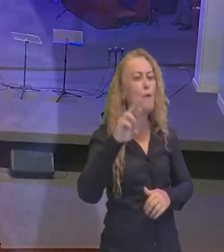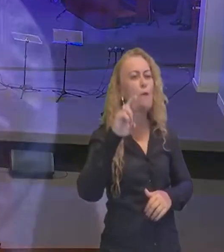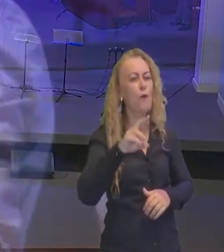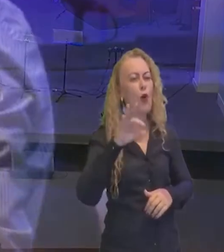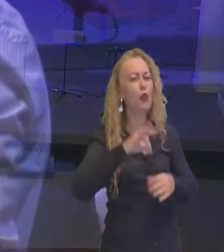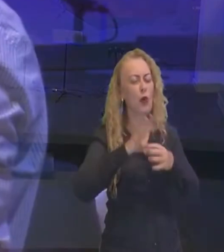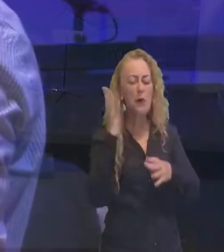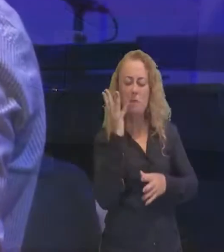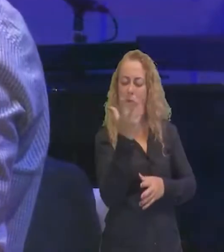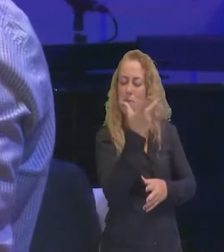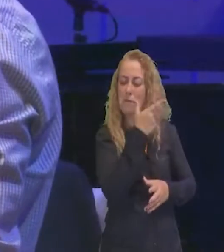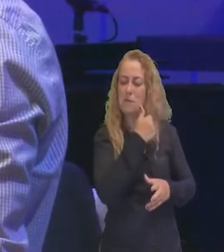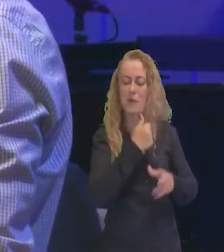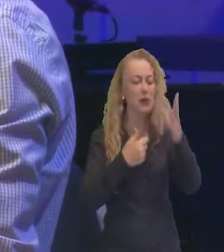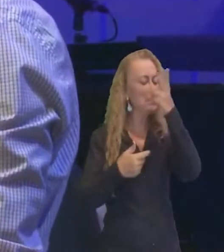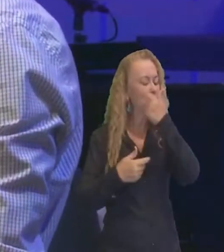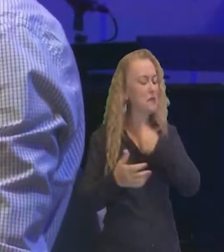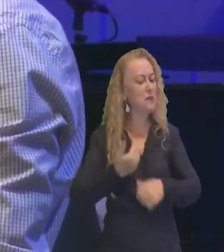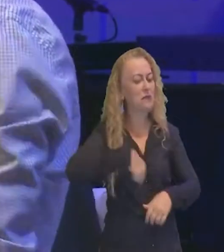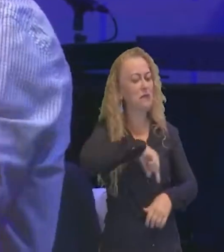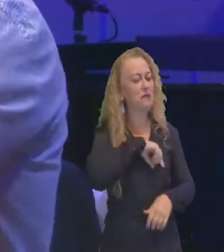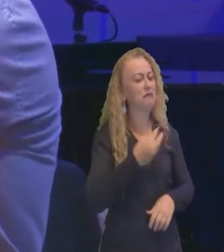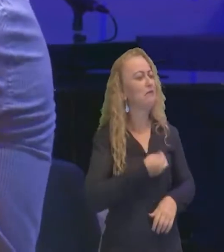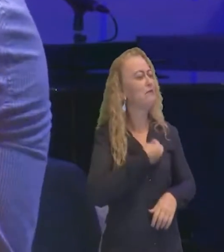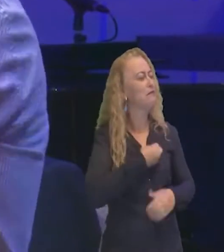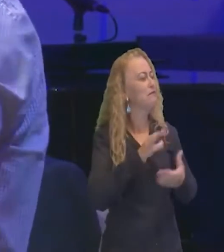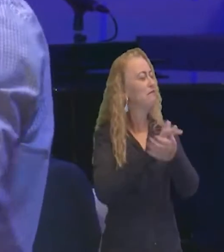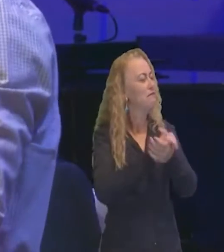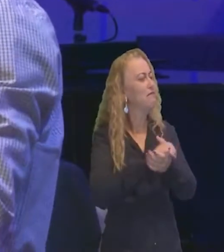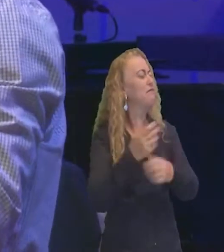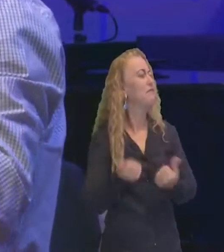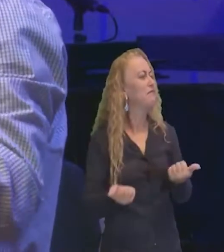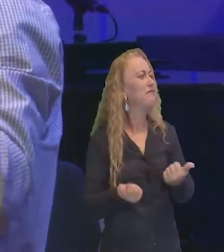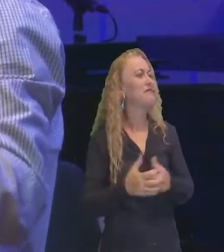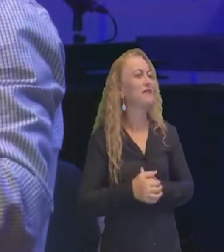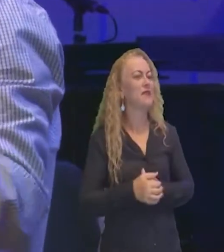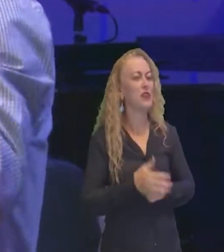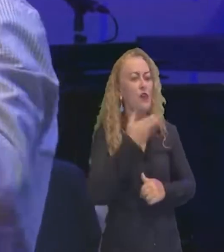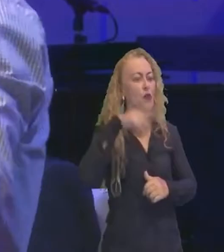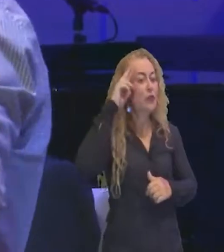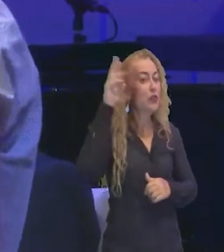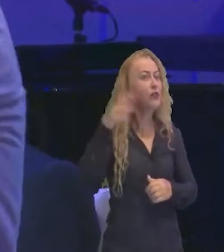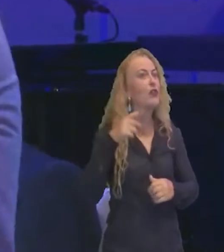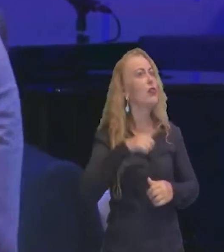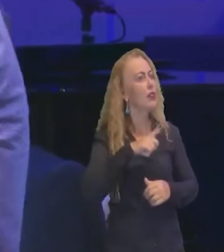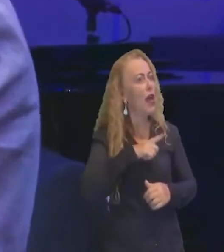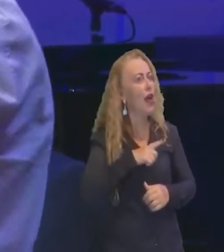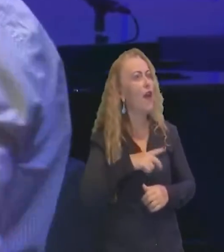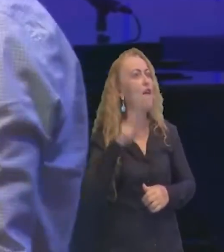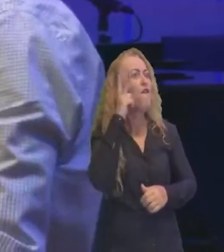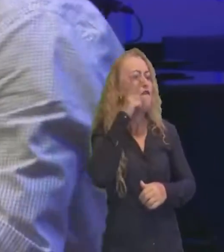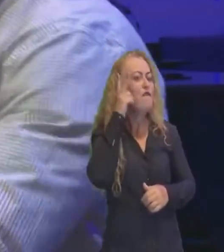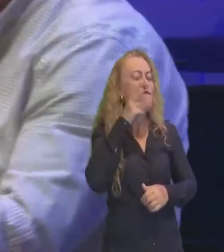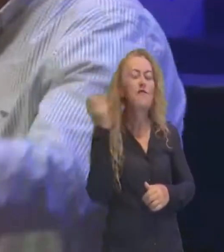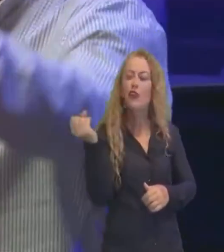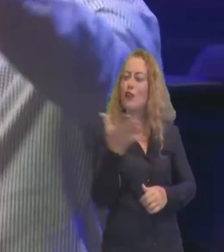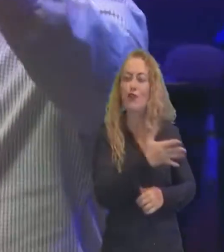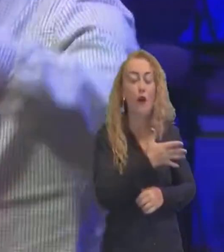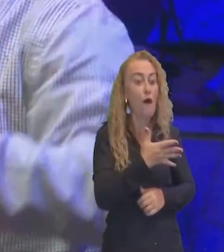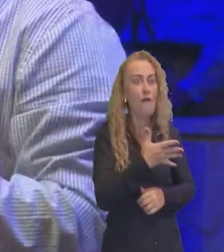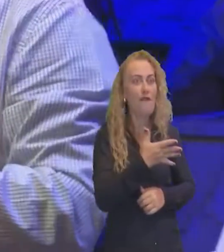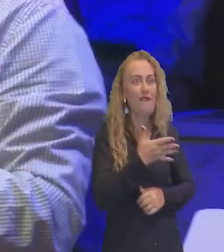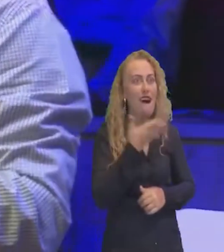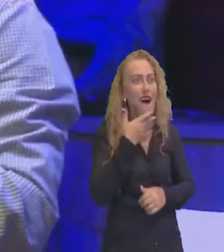o meu casamento, para o meu relacionamento. Irmãos, eu descobri isso, o Senhor tem vinho novo com o mesmo cônjuge. Olha que